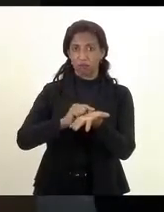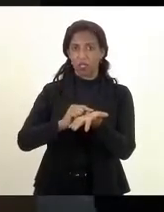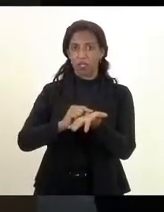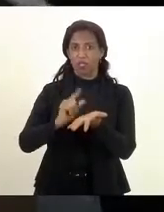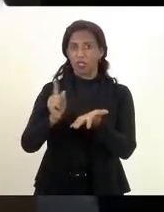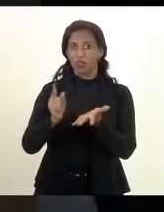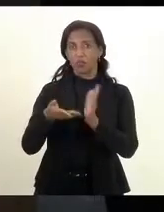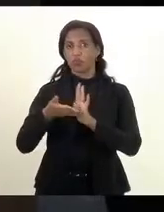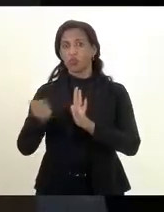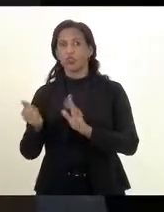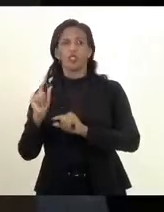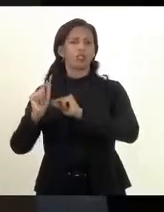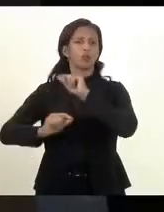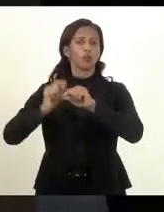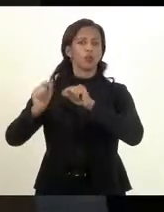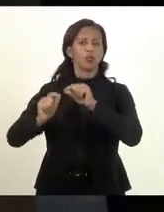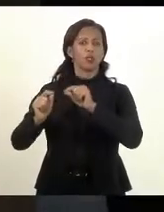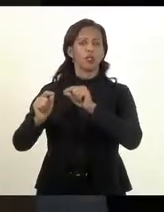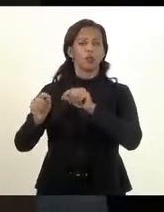projeto atual está propondo.